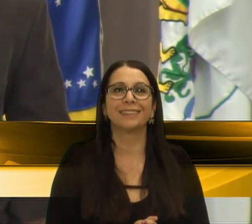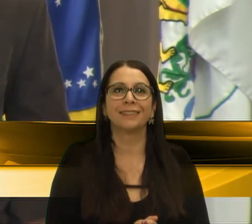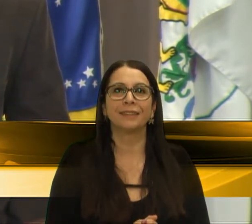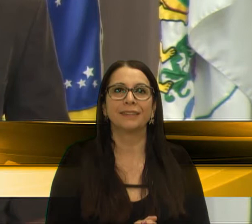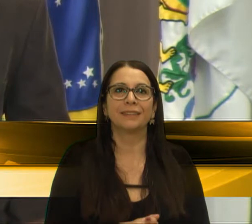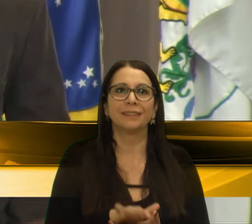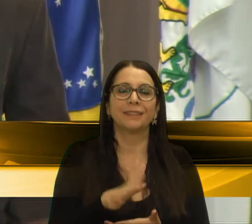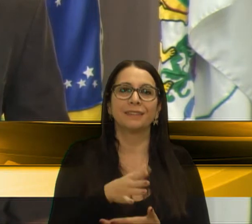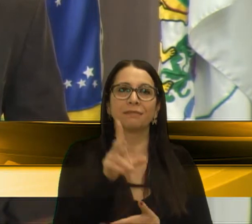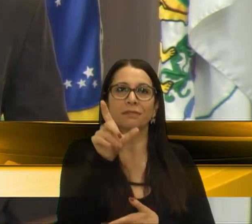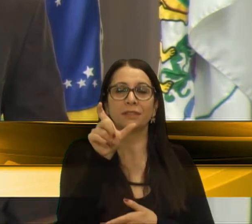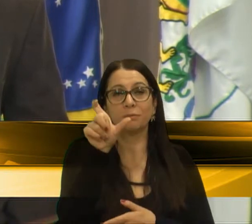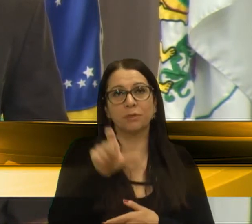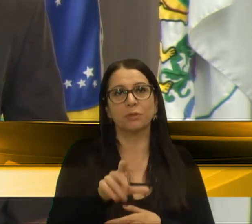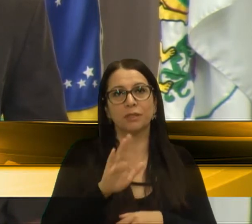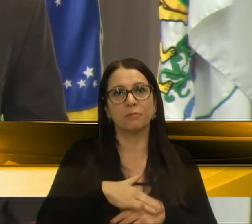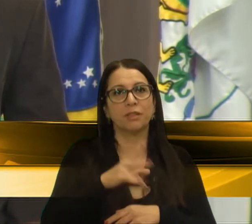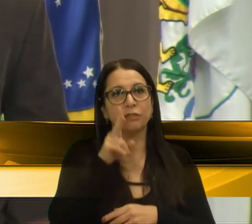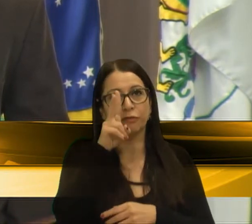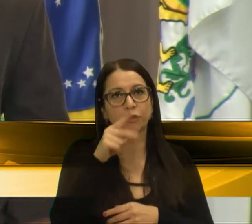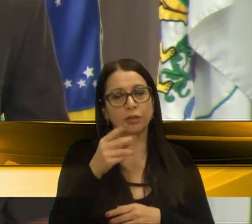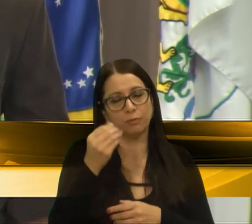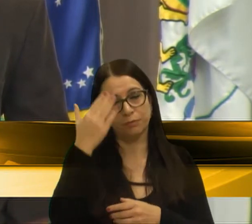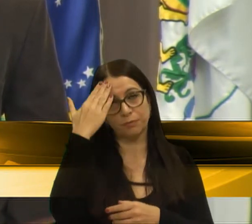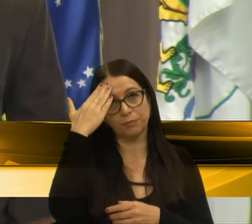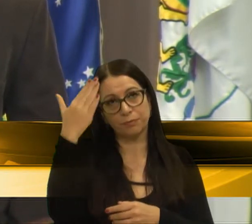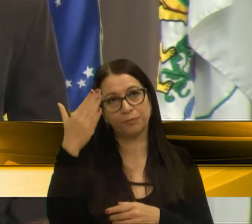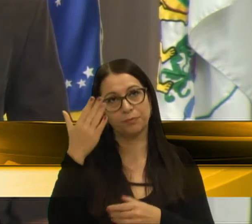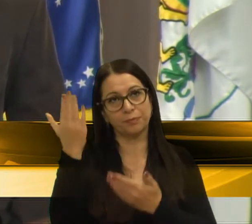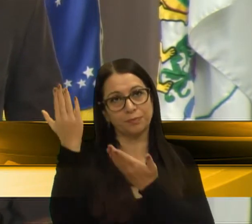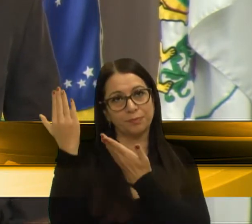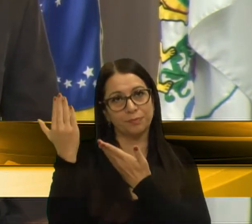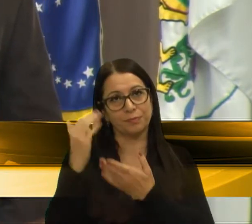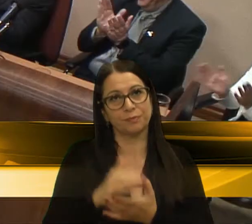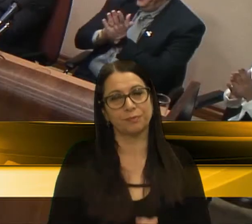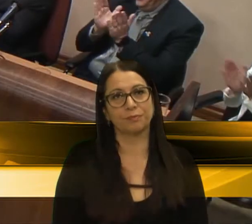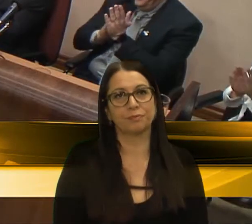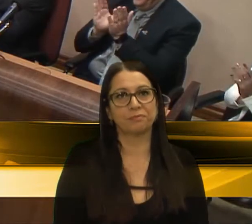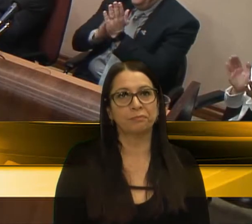mas as pessoas saem muito mais fortes. Então, muito obrigado pela homenagem.